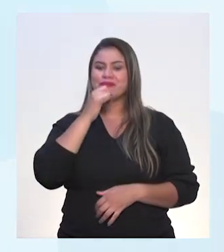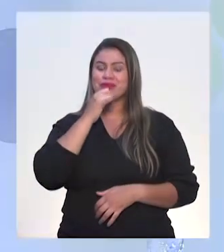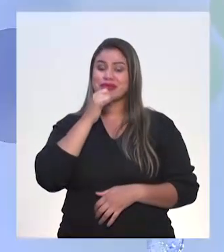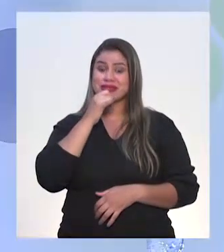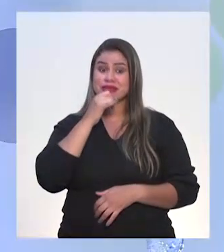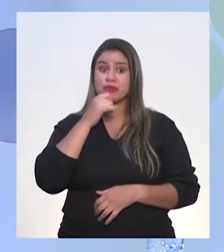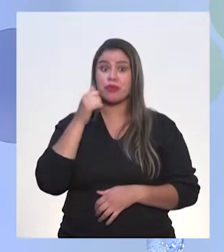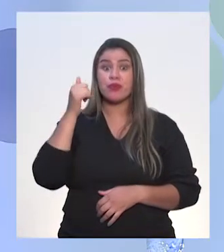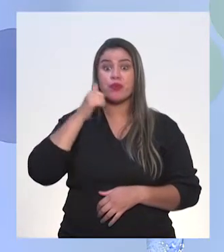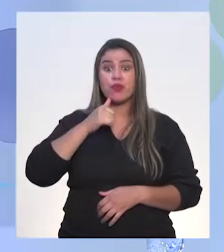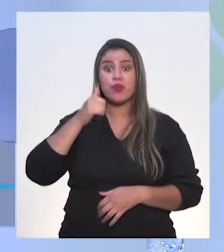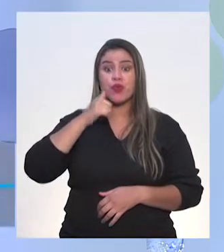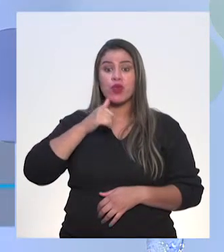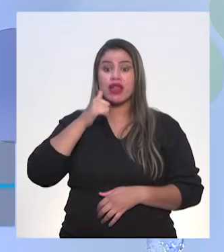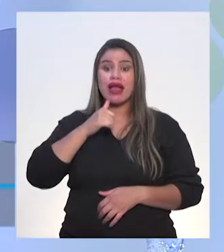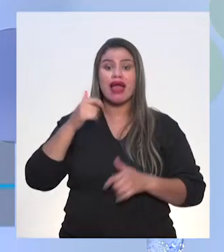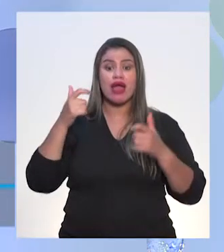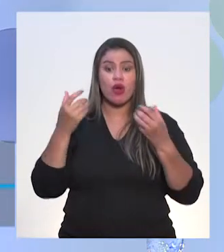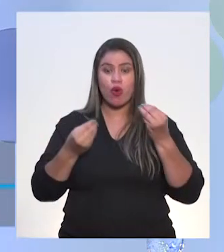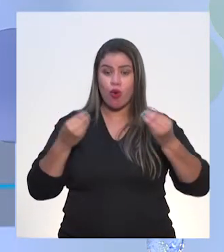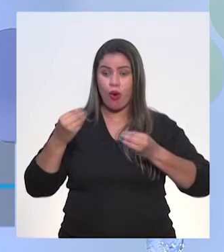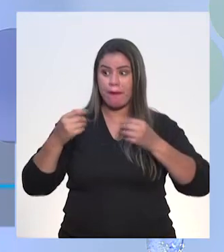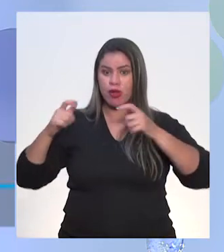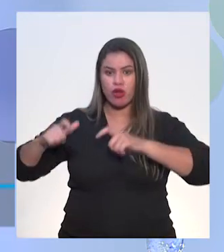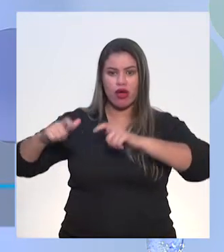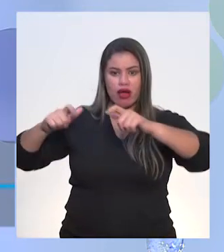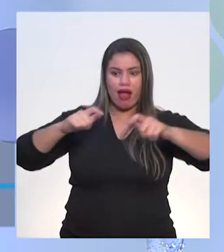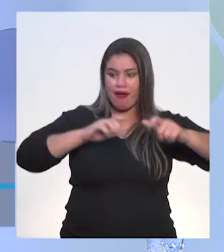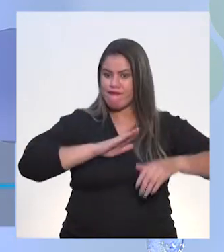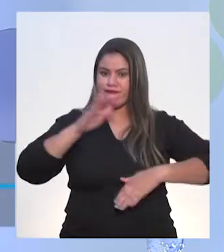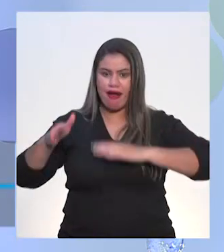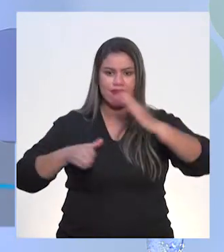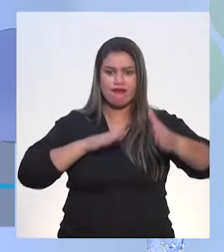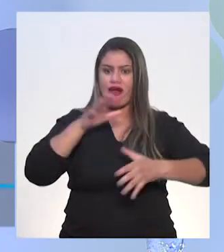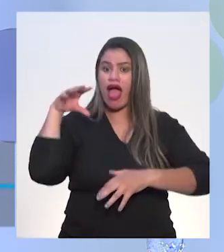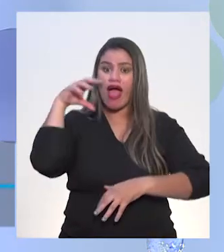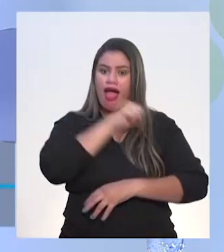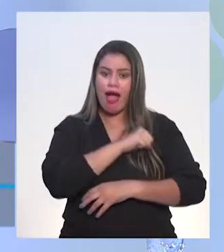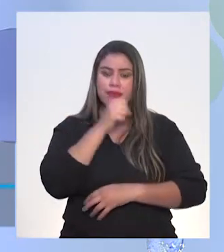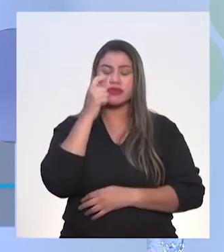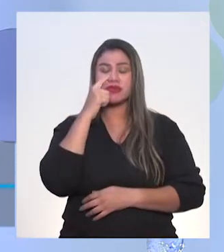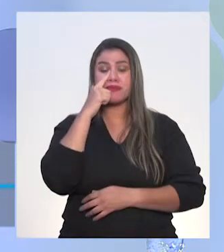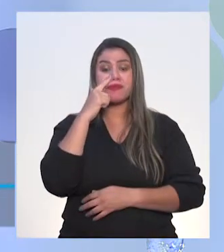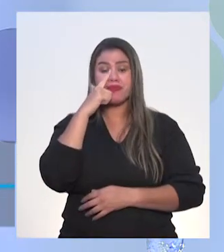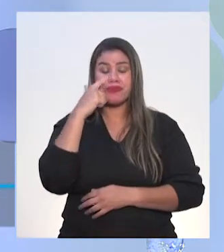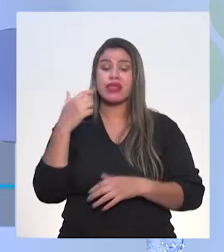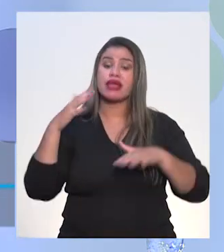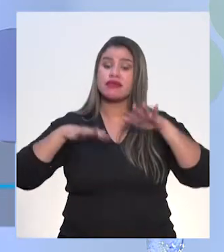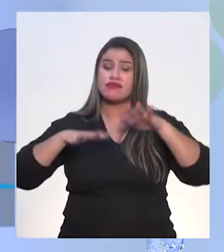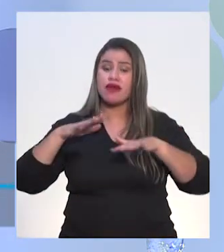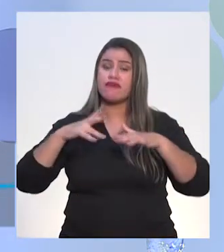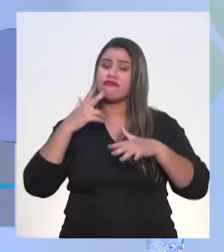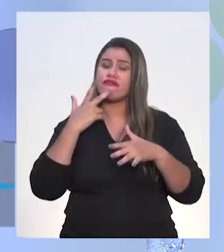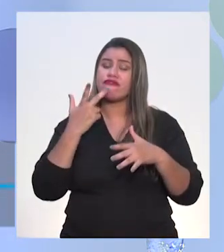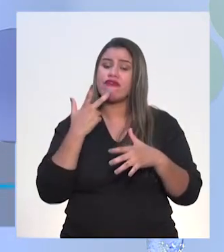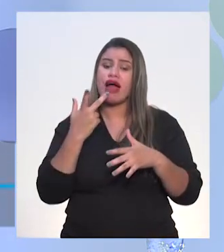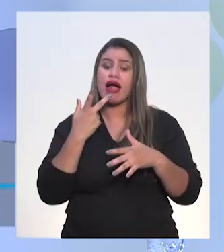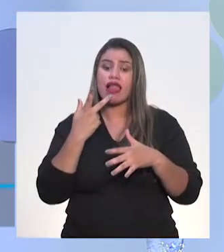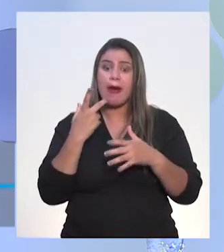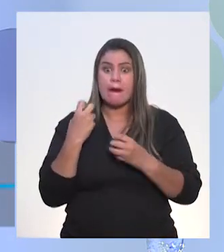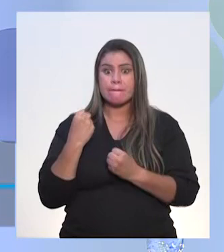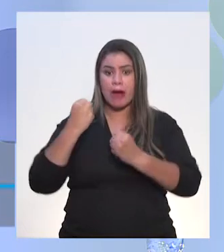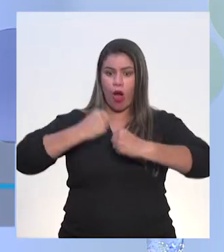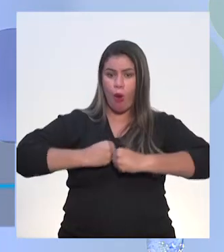tem esse superpoder de estar em vários lugares ao mesmo tempo e quando a gente fala super poder obviamente é uma metáfora